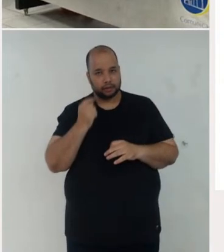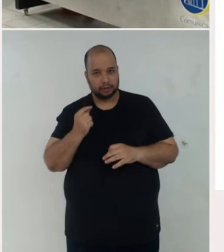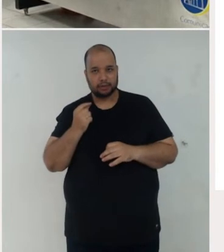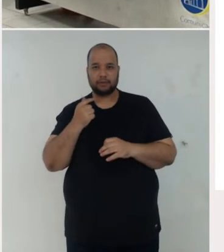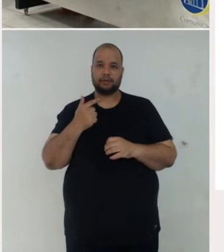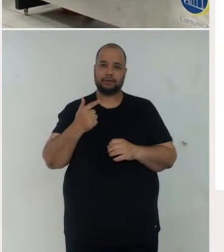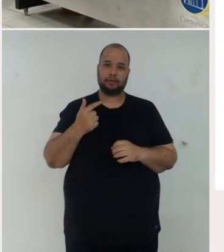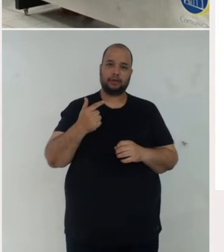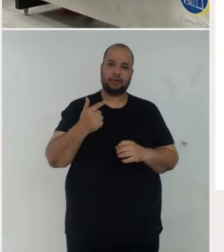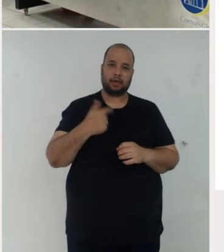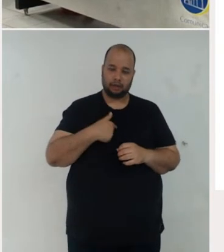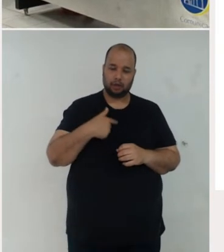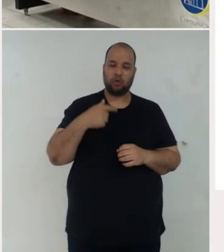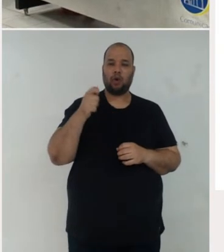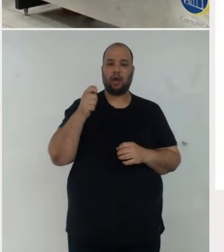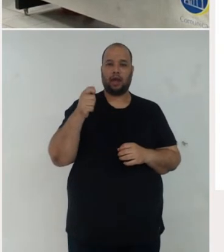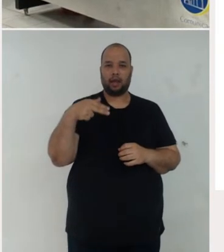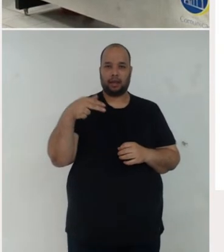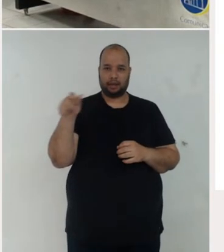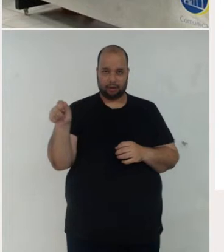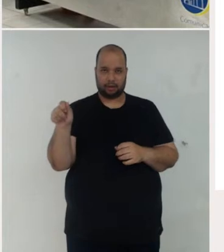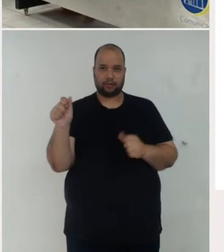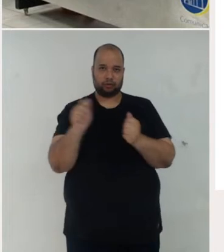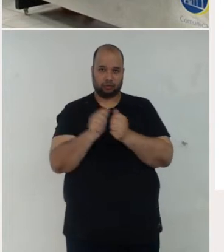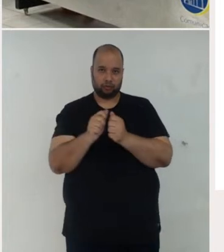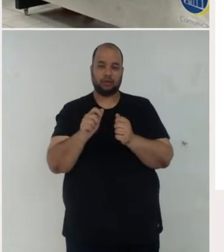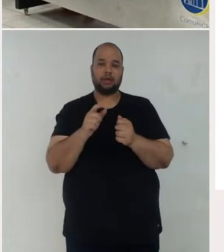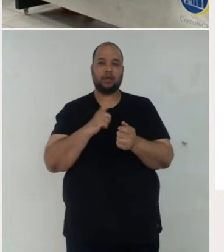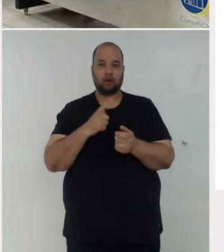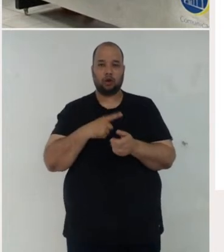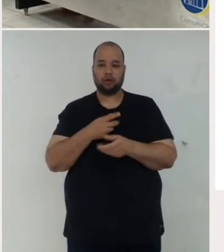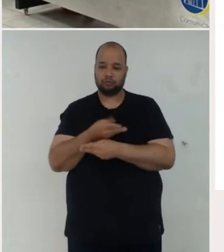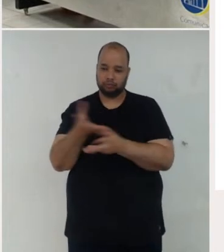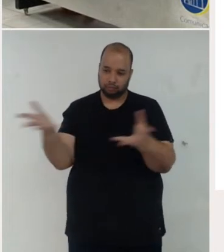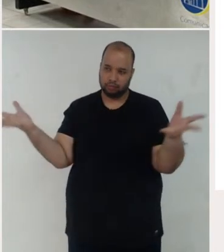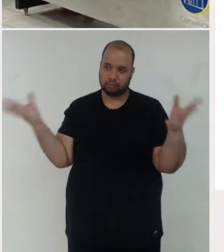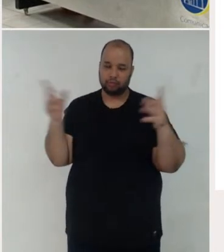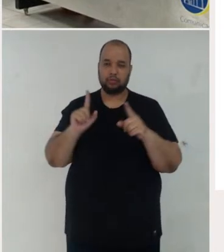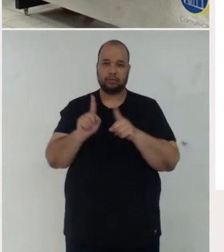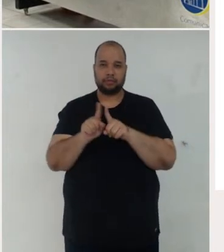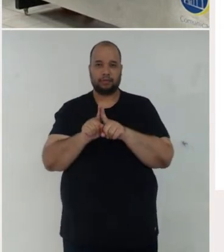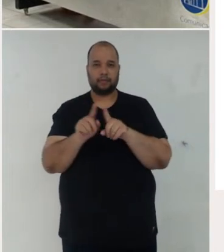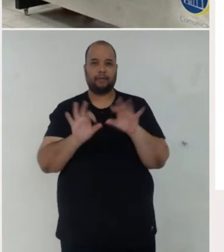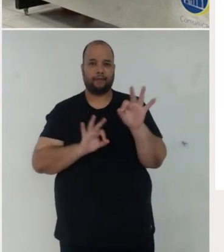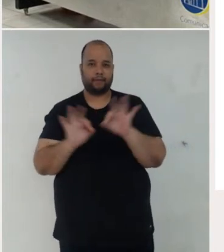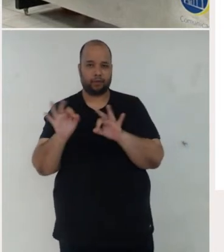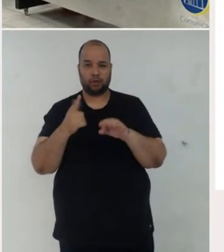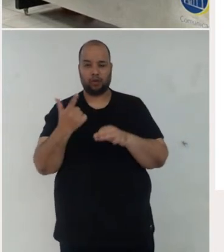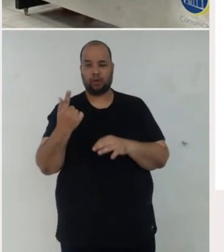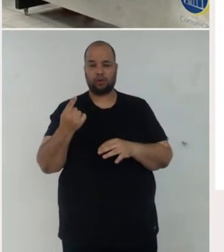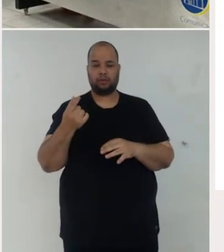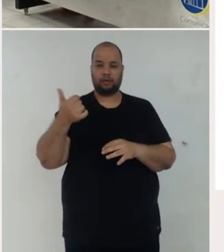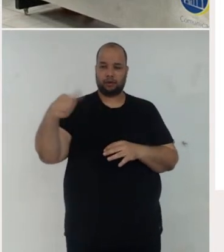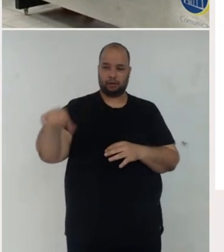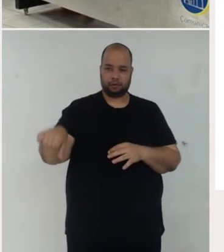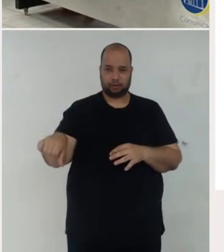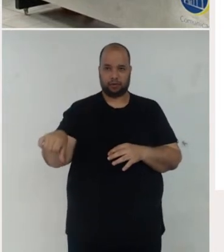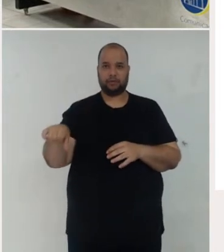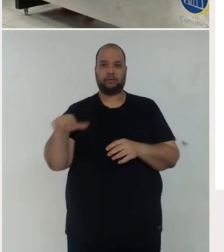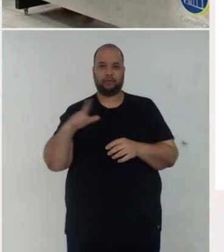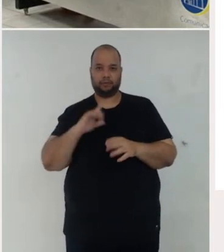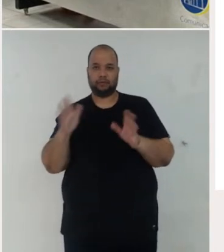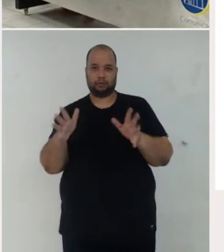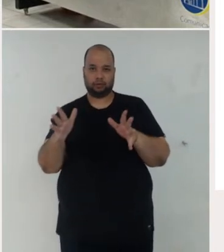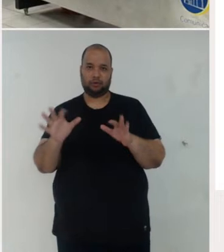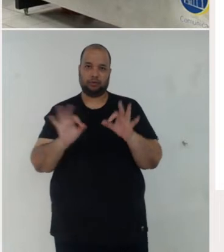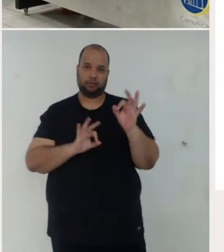Maria, e nós distribuímos, né, já na época, já lá em 2019, nós já fechamos